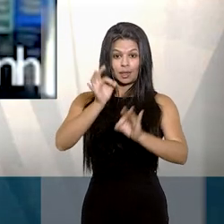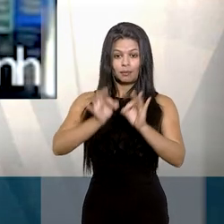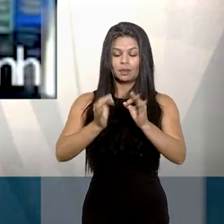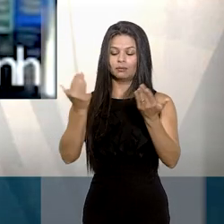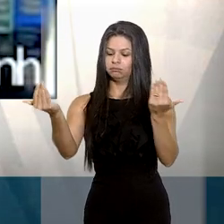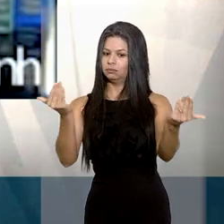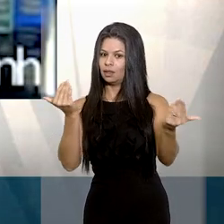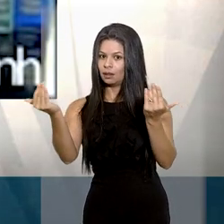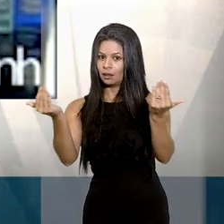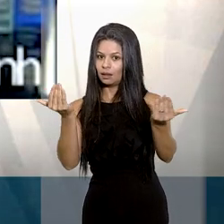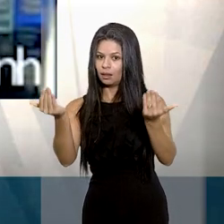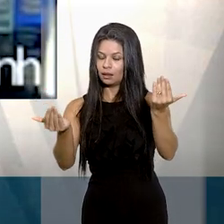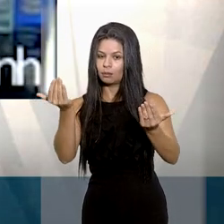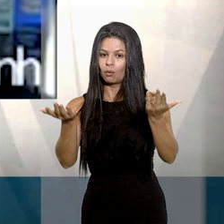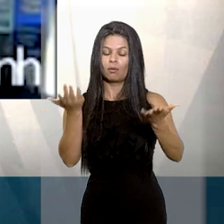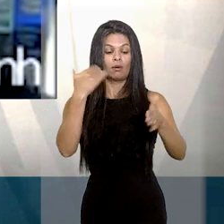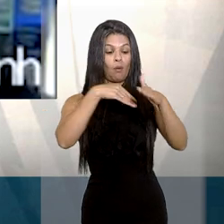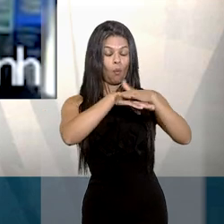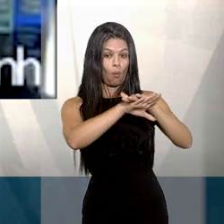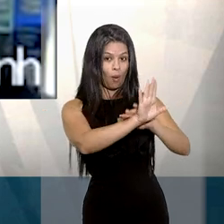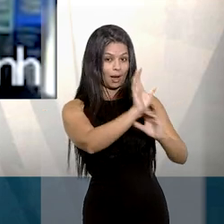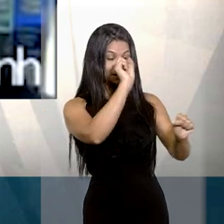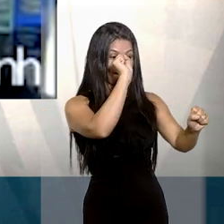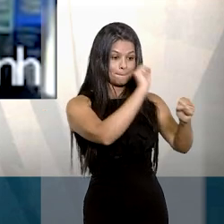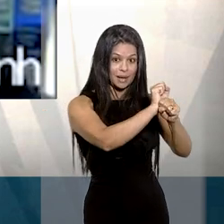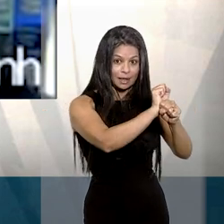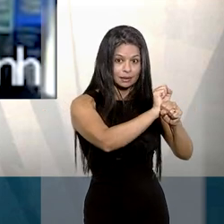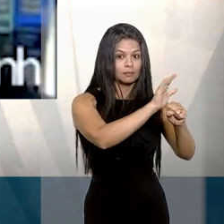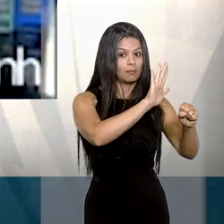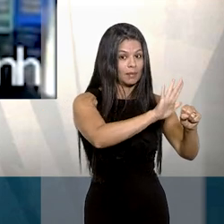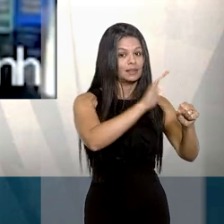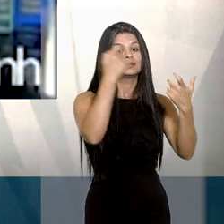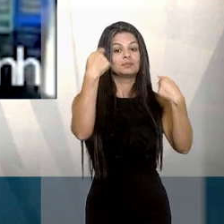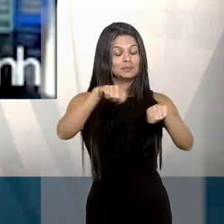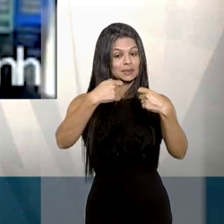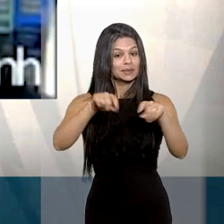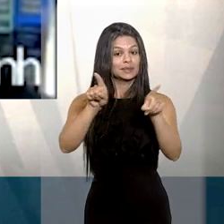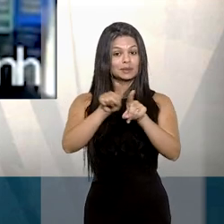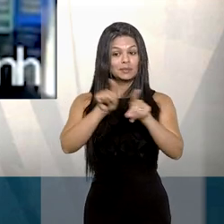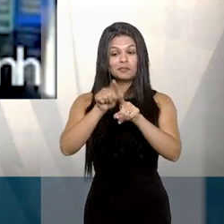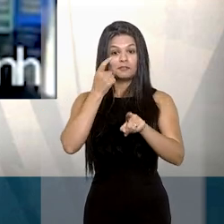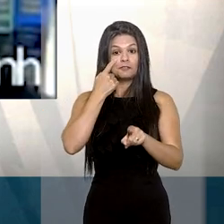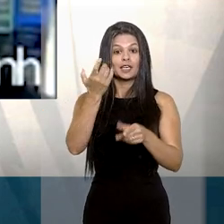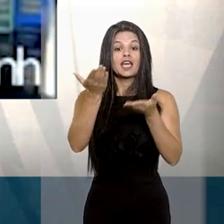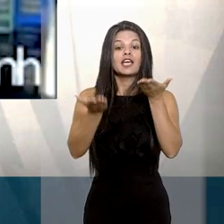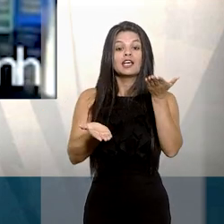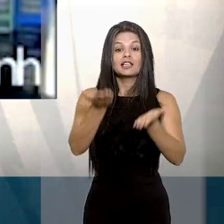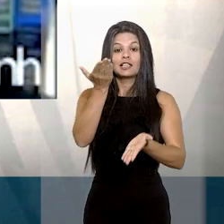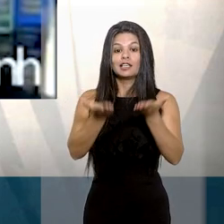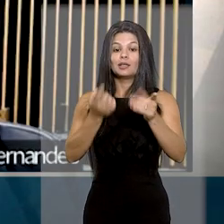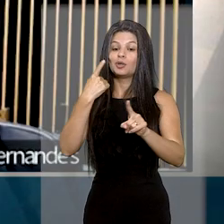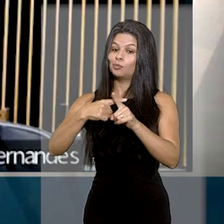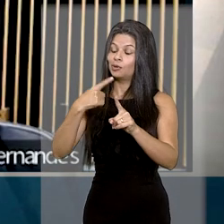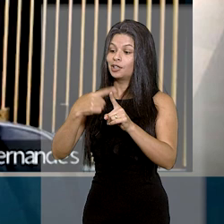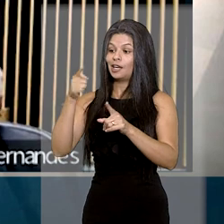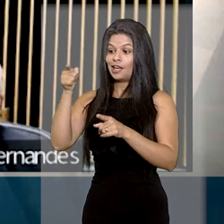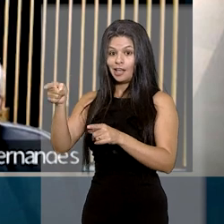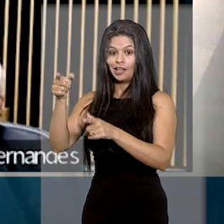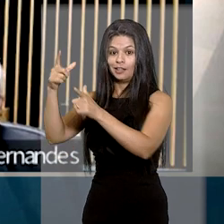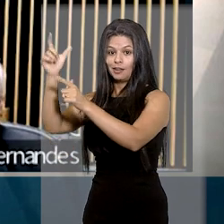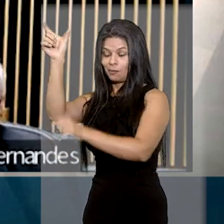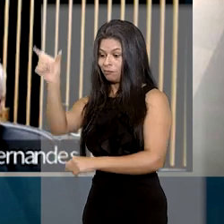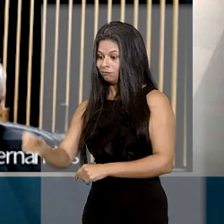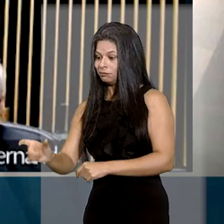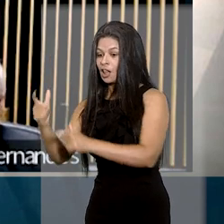em que se ponderando os princípios da menor onerosidade para o devedor e da efetividade da execução para o credor com sendo